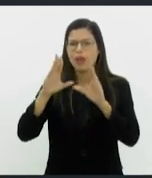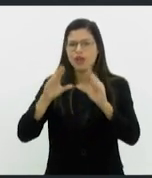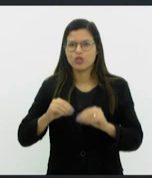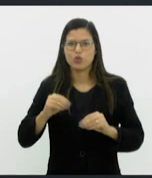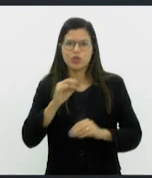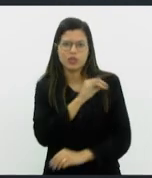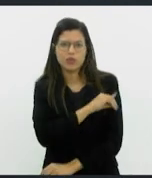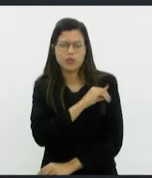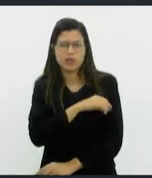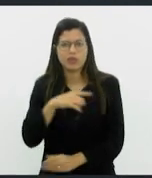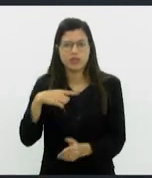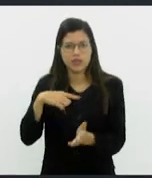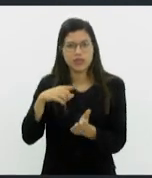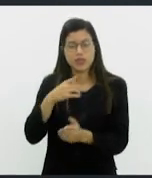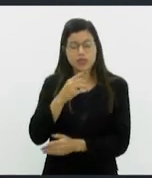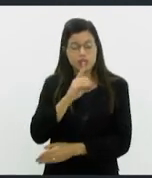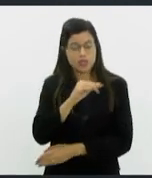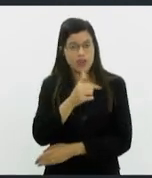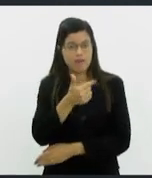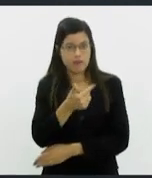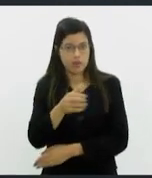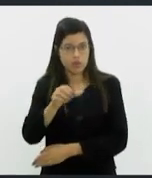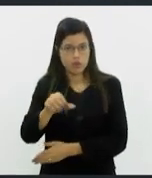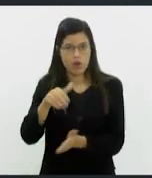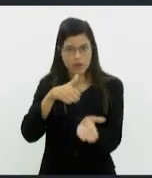lançamento dia 29/5 pela